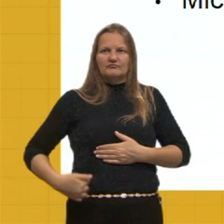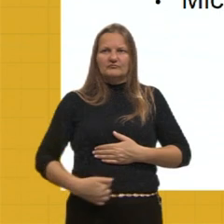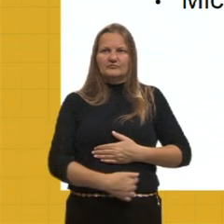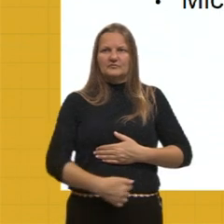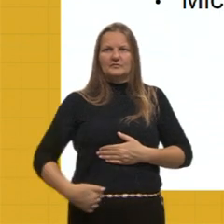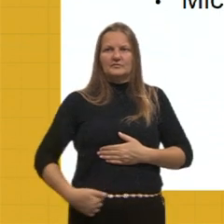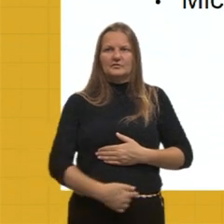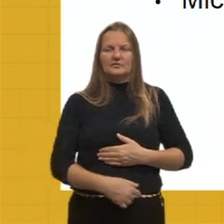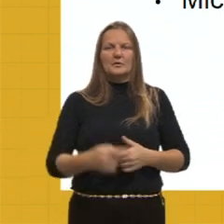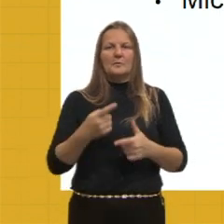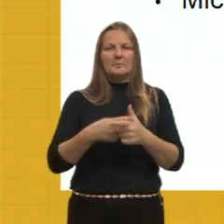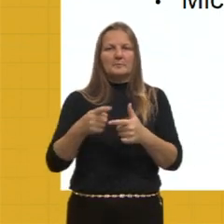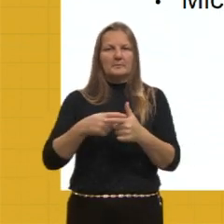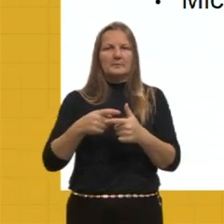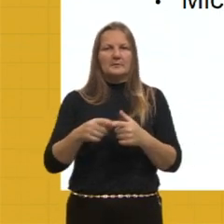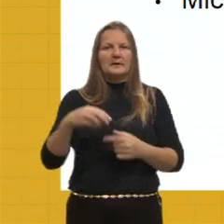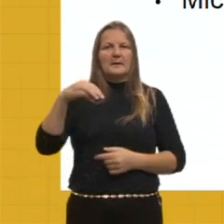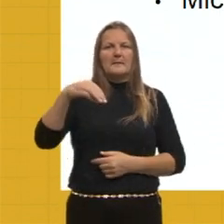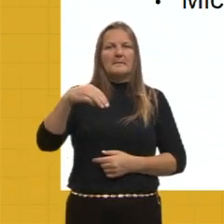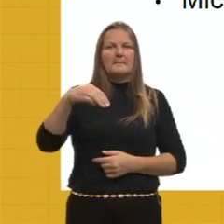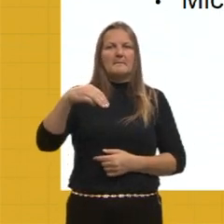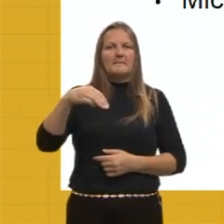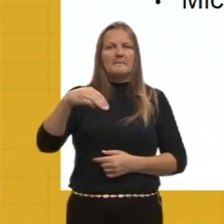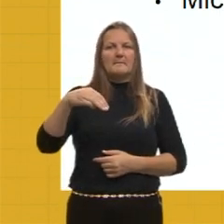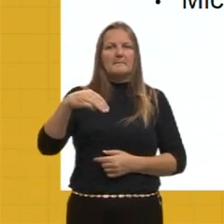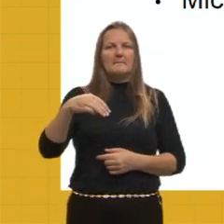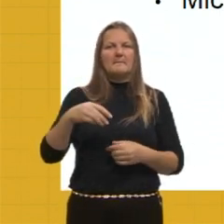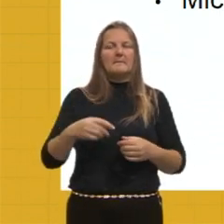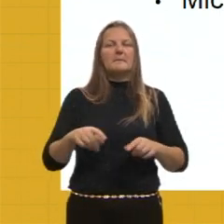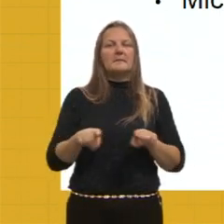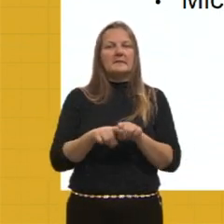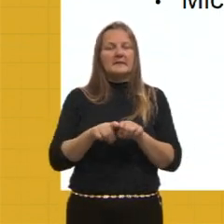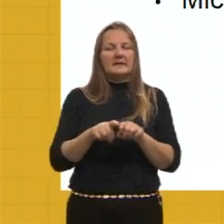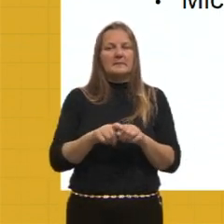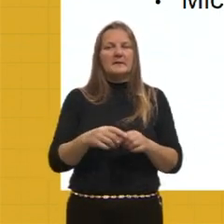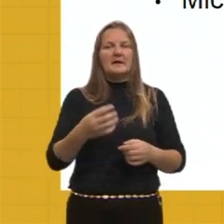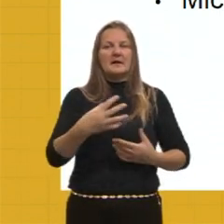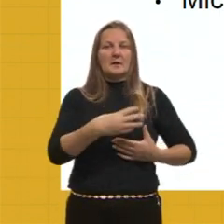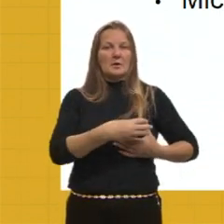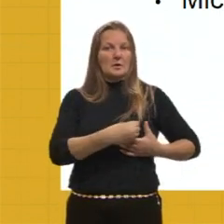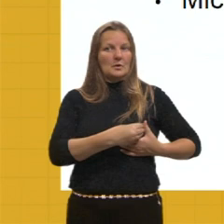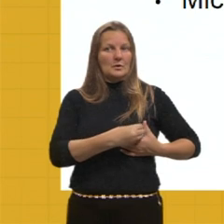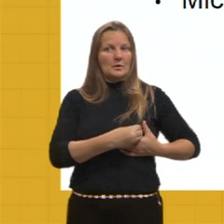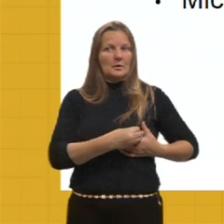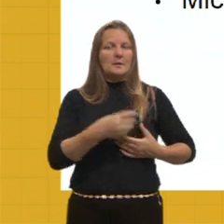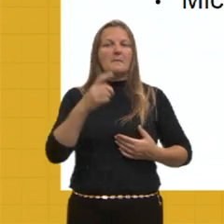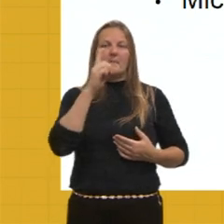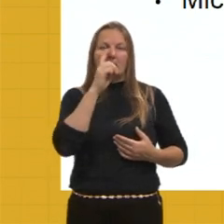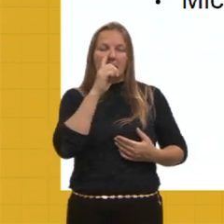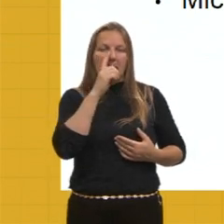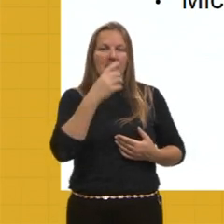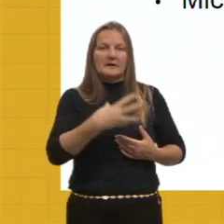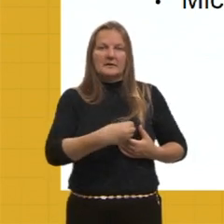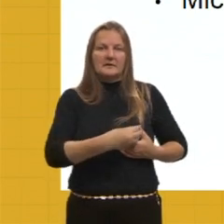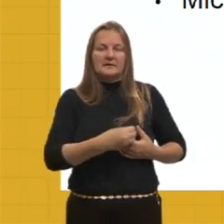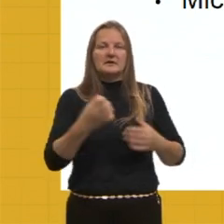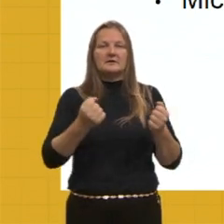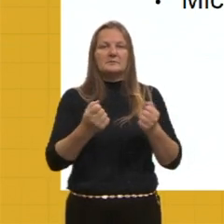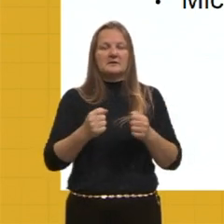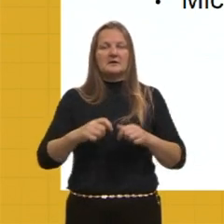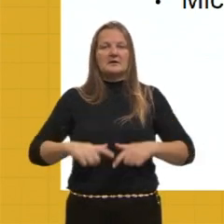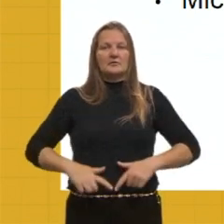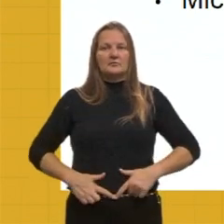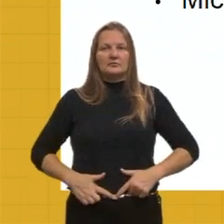bem microplásticos revelados também na placenta além do leite materno também ele já tá lá na placenta de gestantes